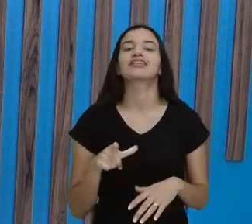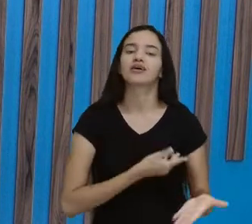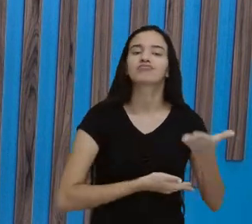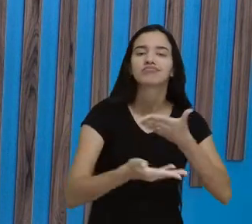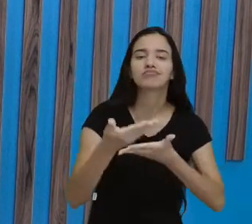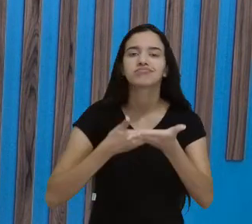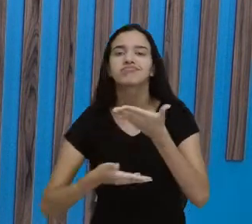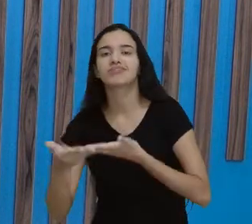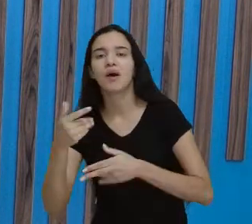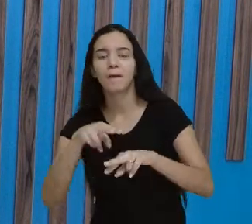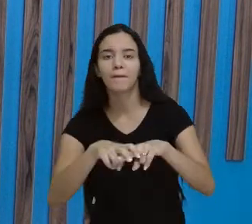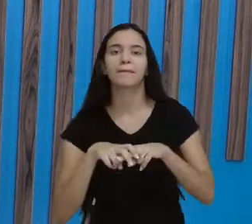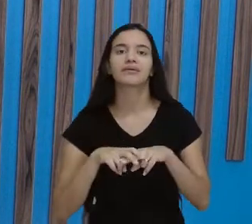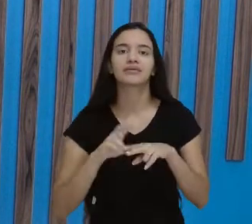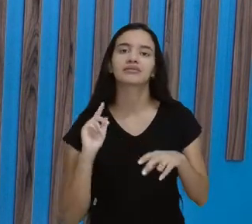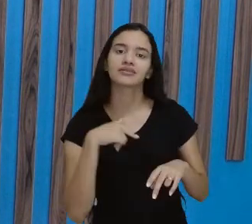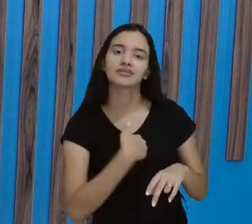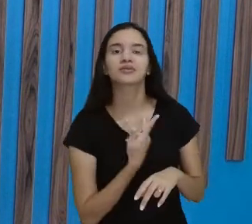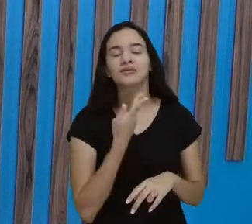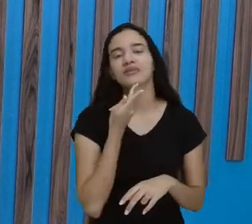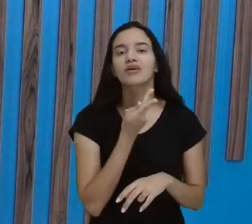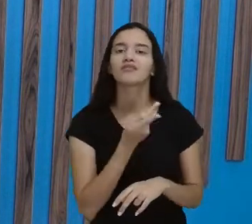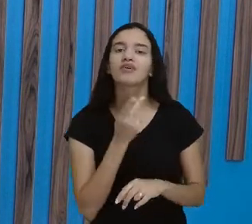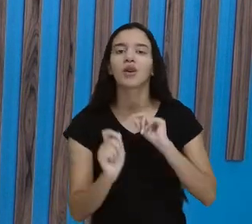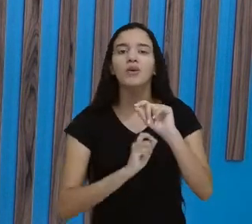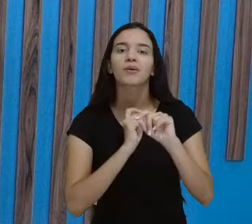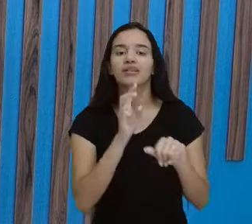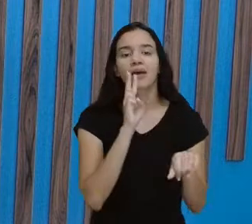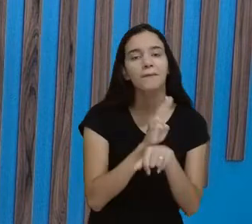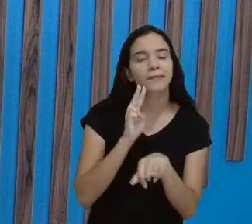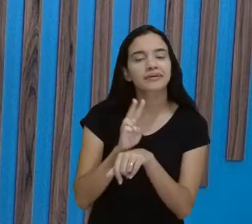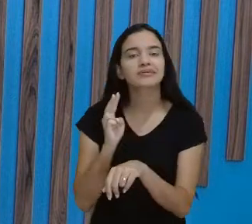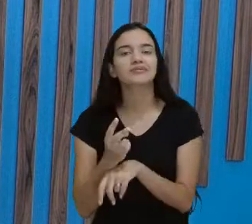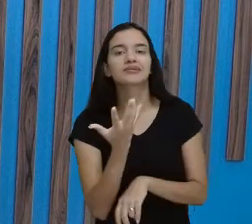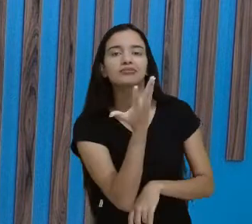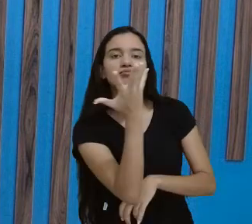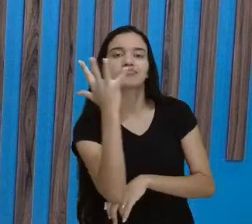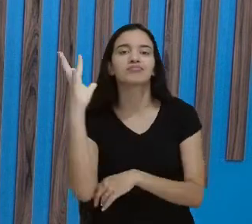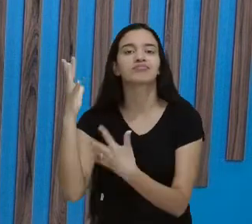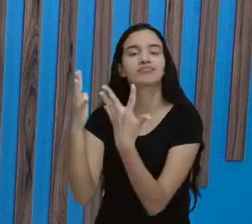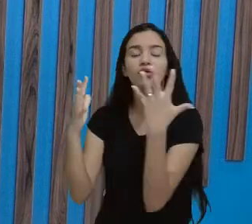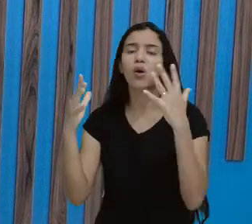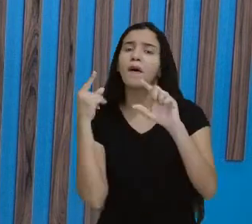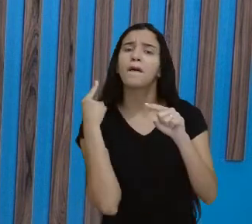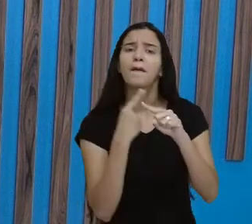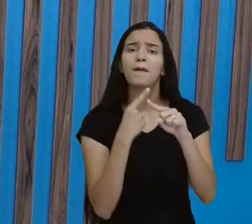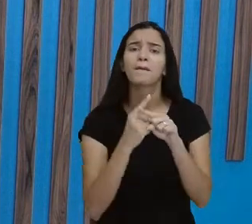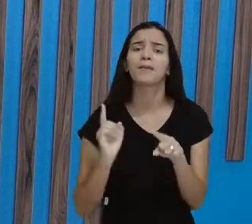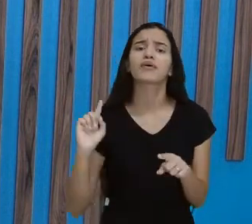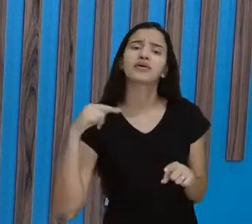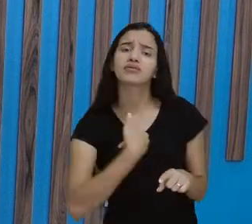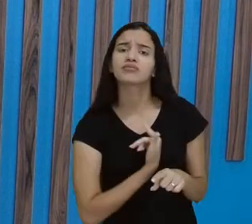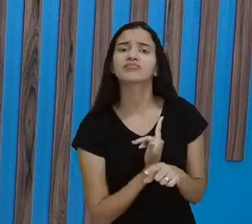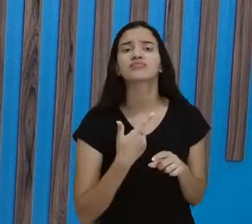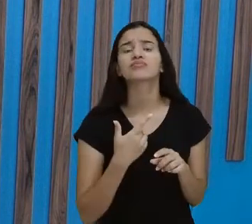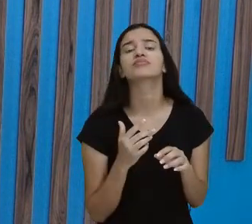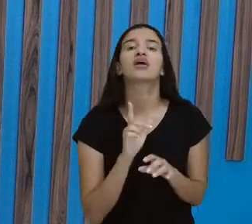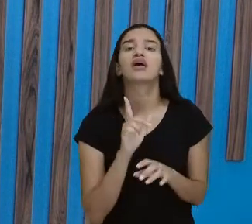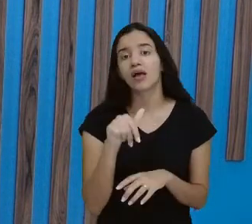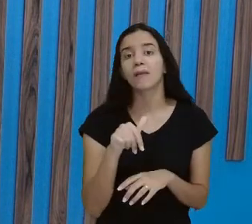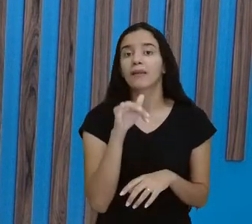troca. Por isso que a gente fala muito a questão da preservação do meio ambiente, né? Porque nós somos